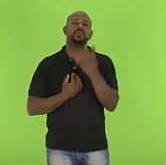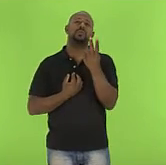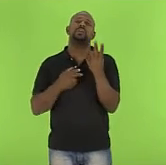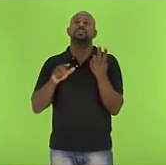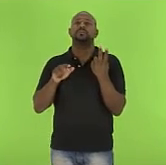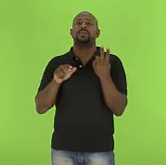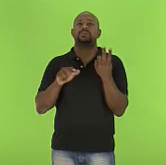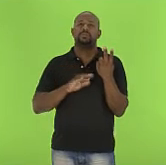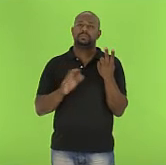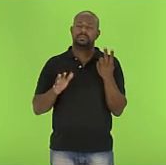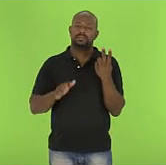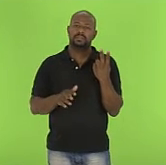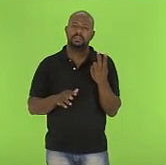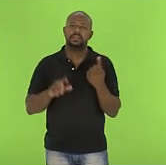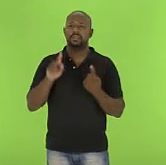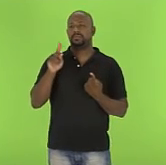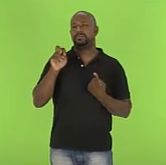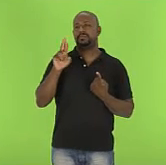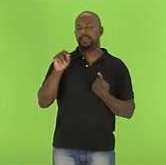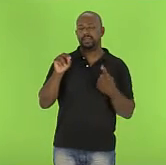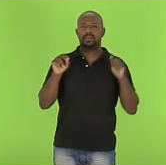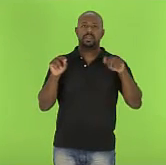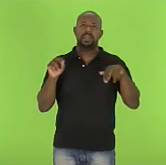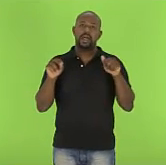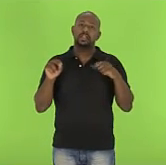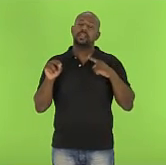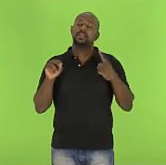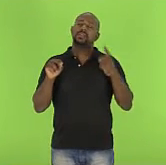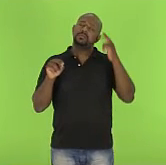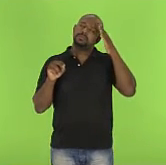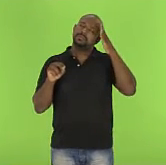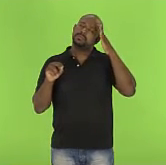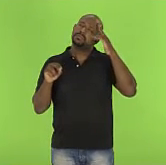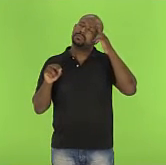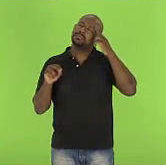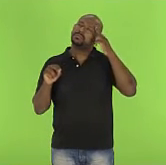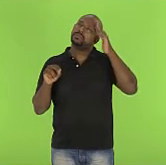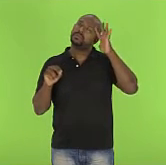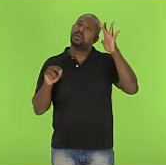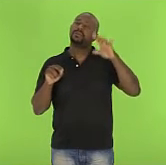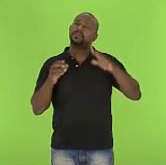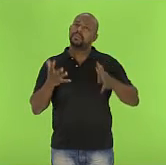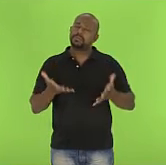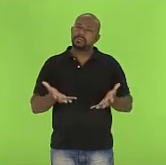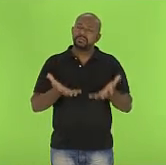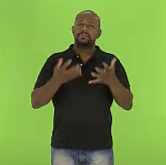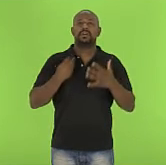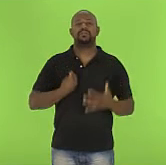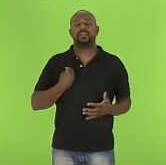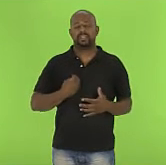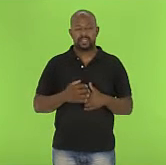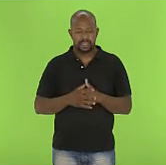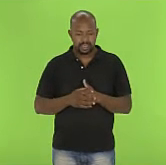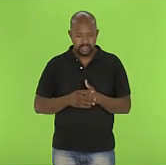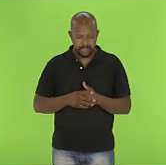sobrevivem 2 irmãos, o Pedro e a Ana, e eles têm o sonho de reconstruir a vida.